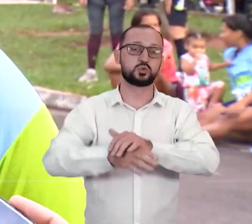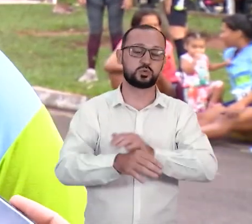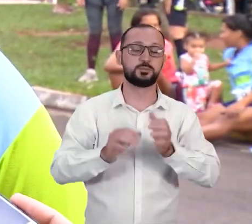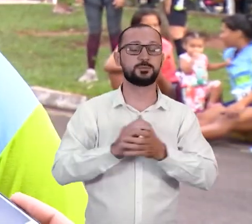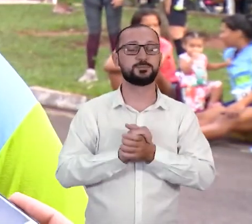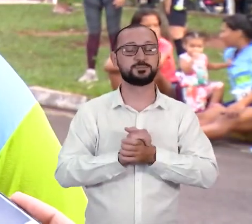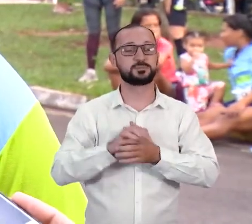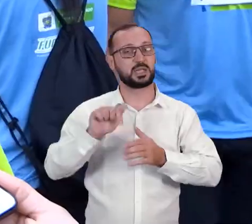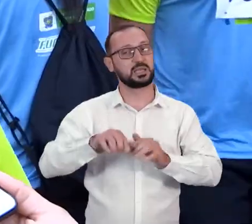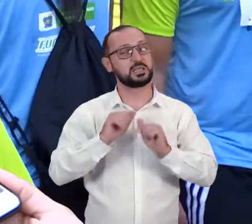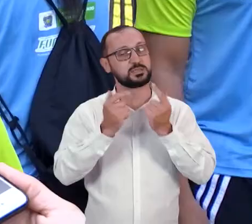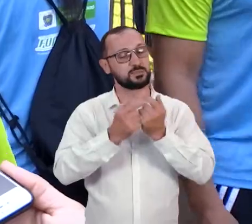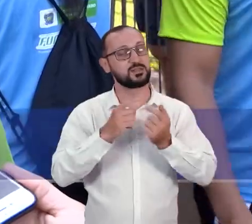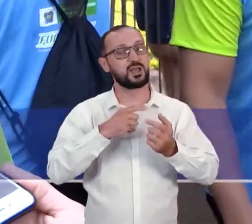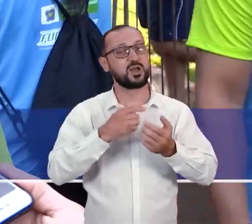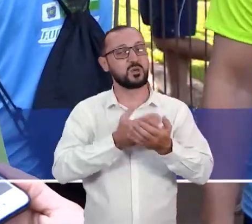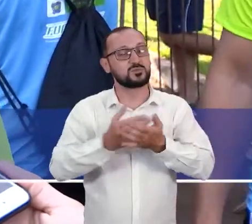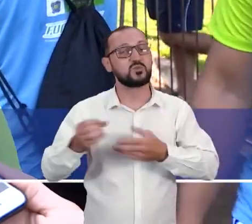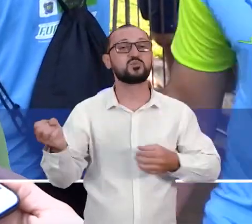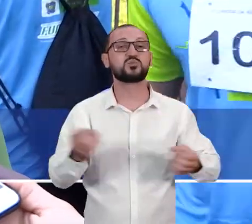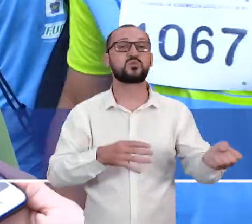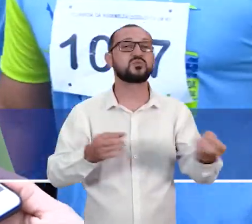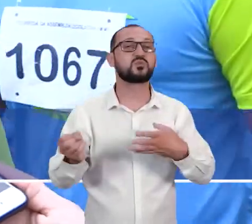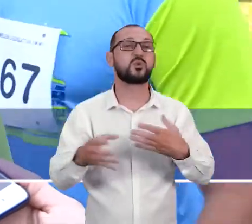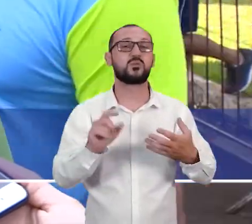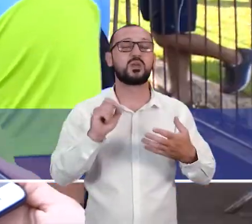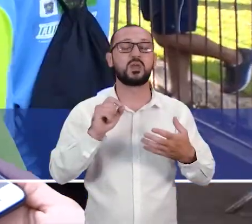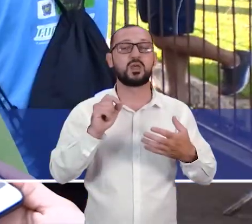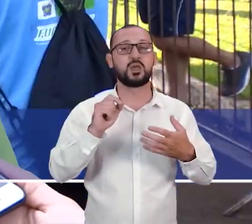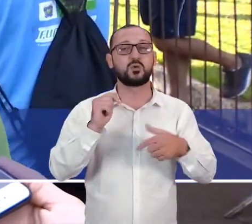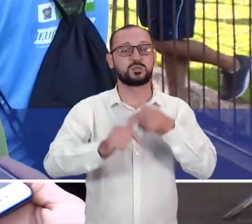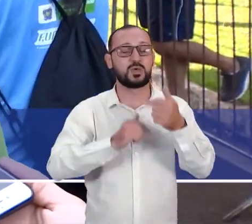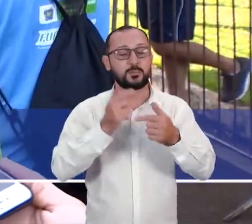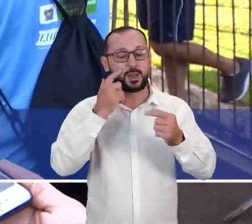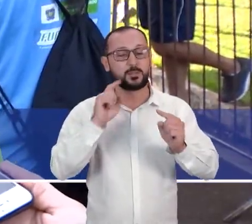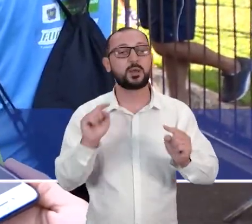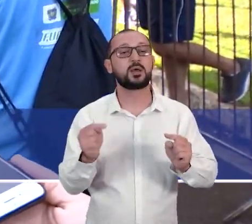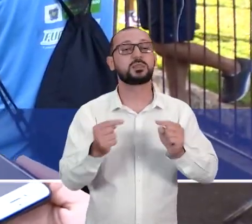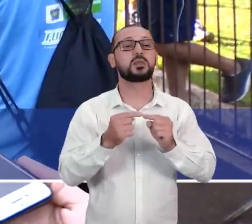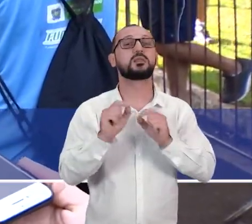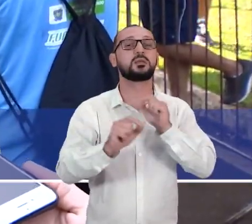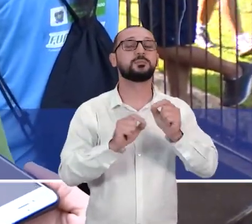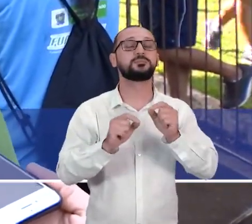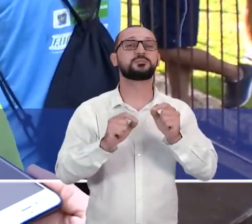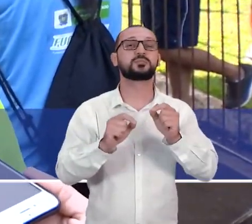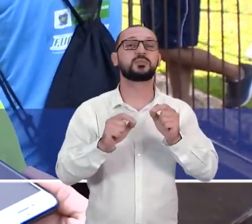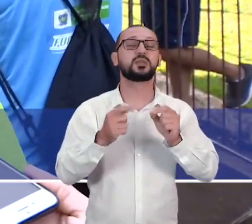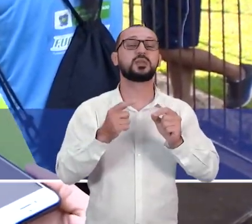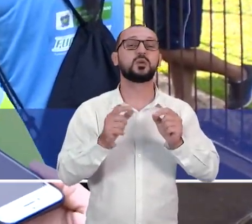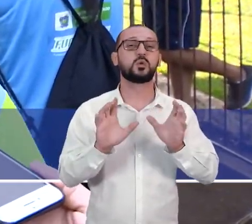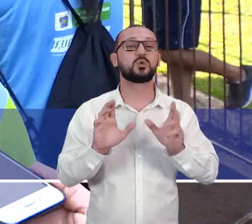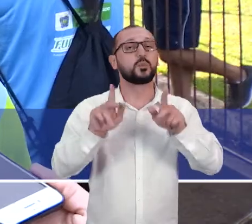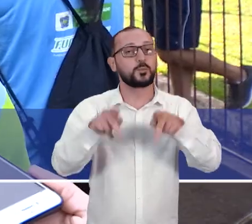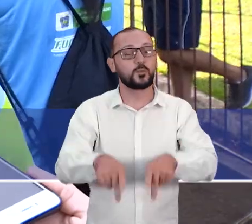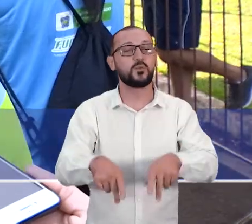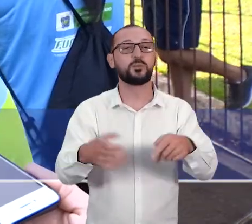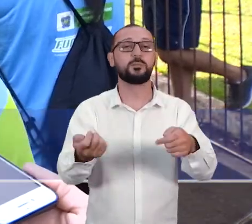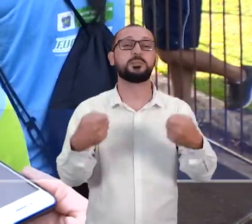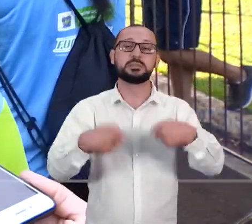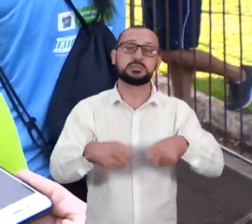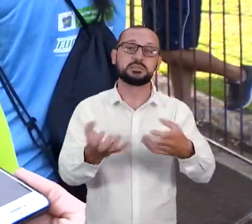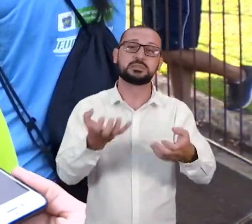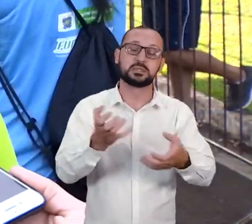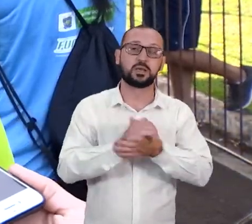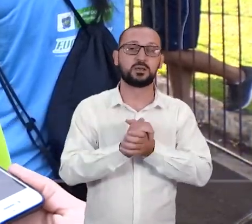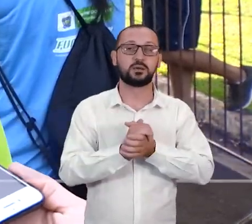evento tradicional. A Casa está inovando, fazendo um trabalho que vem ao encontro dos anseios